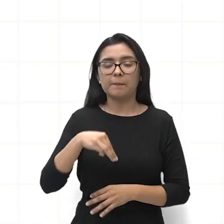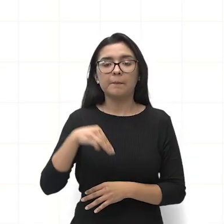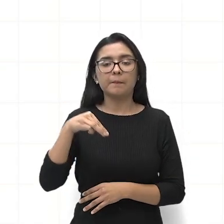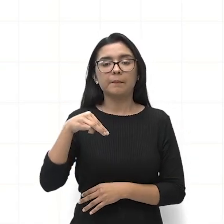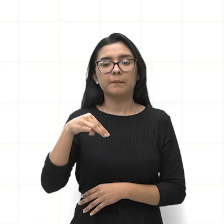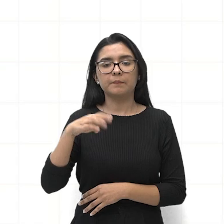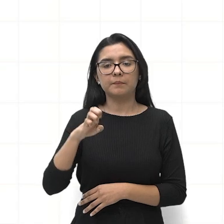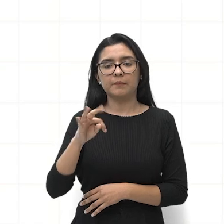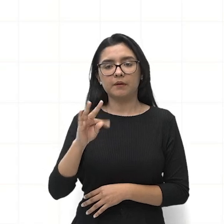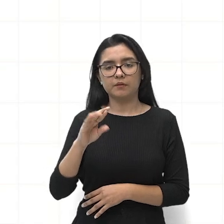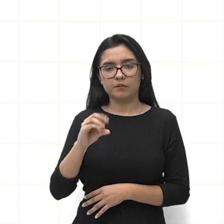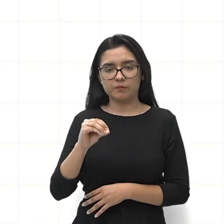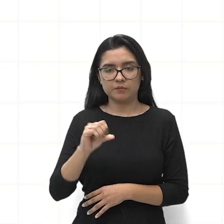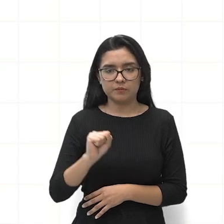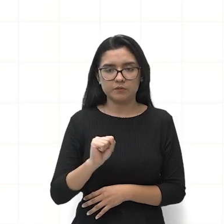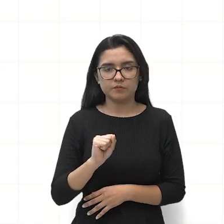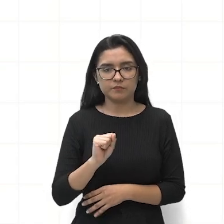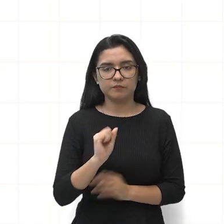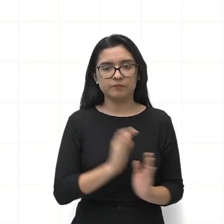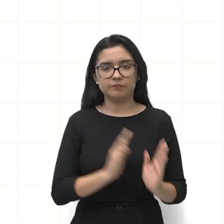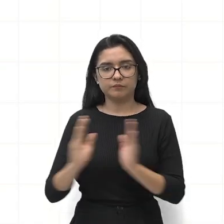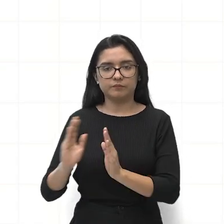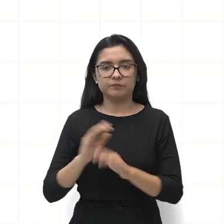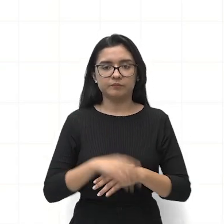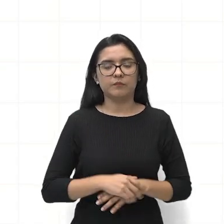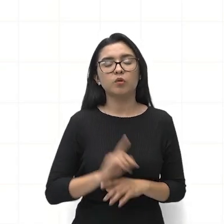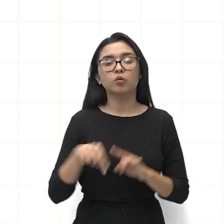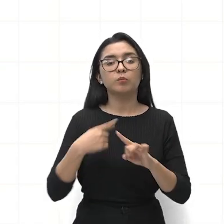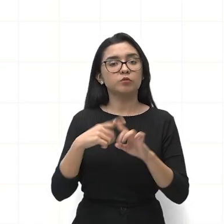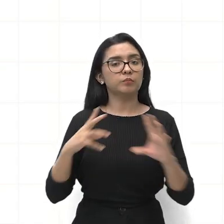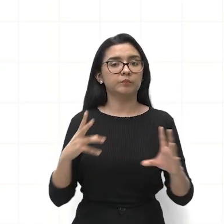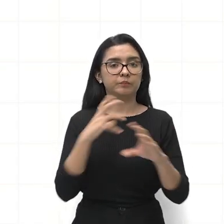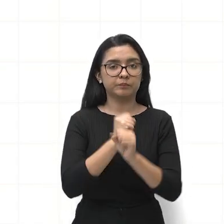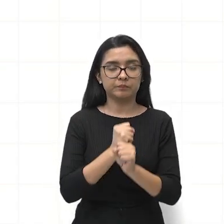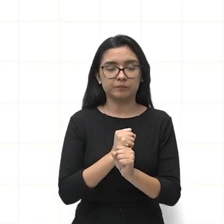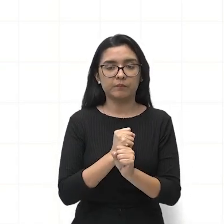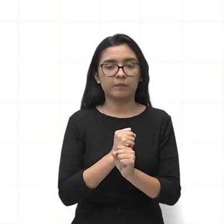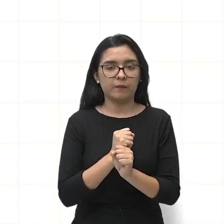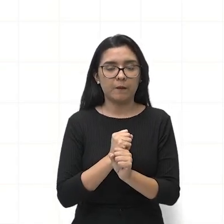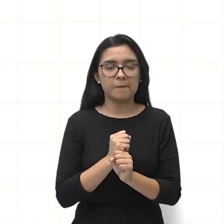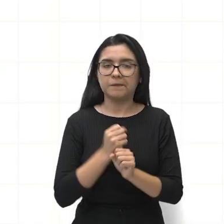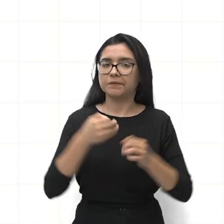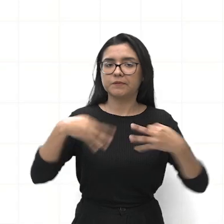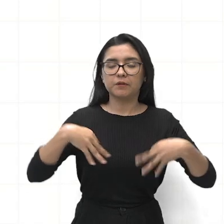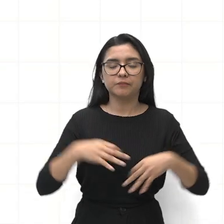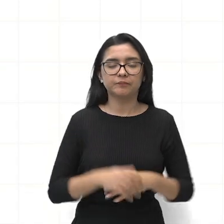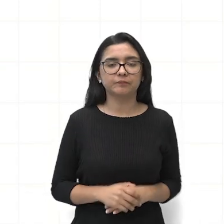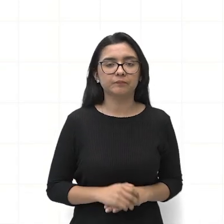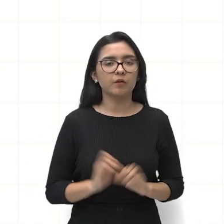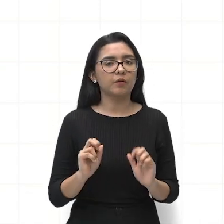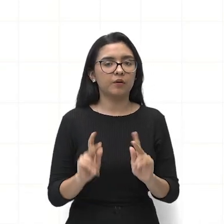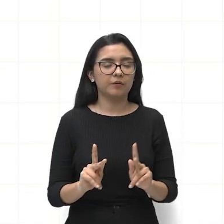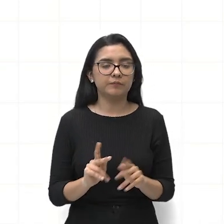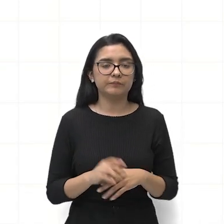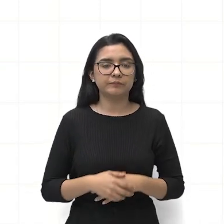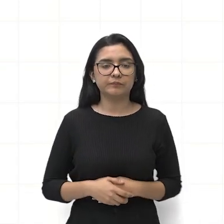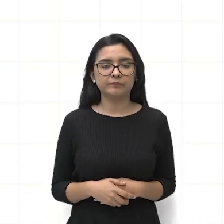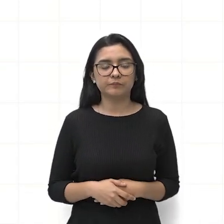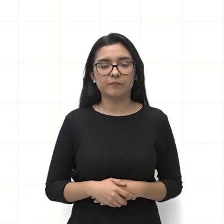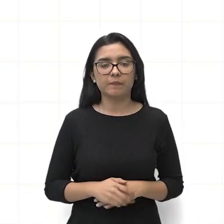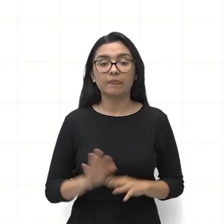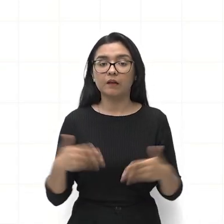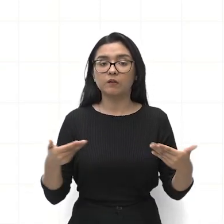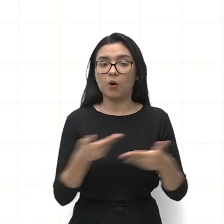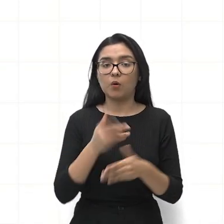cubo, 0,4, 0,4, 0,4, tudo multiplicado entre si. Beleza? Beleza.